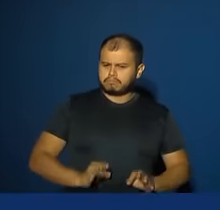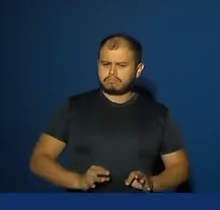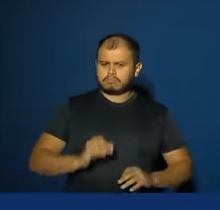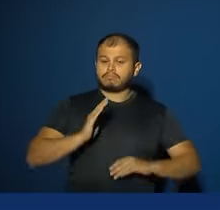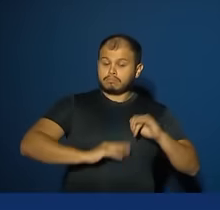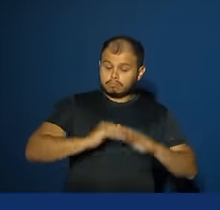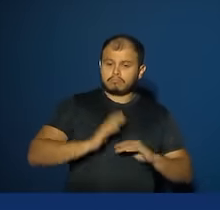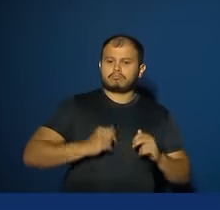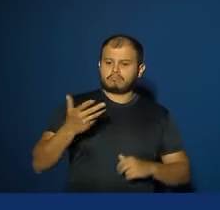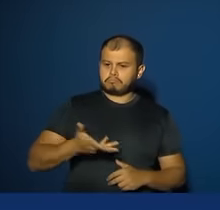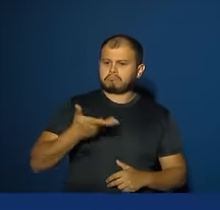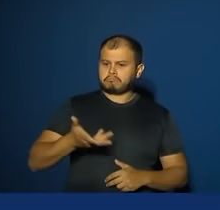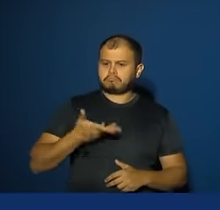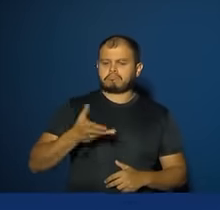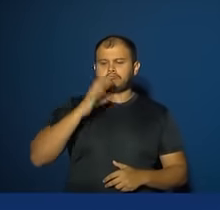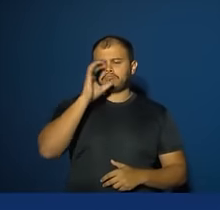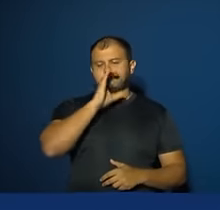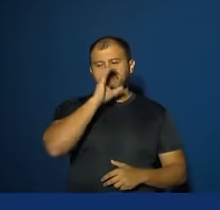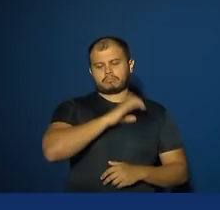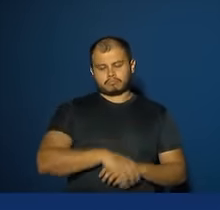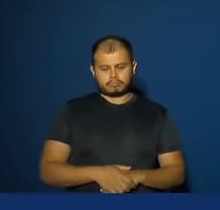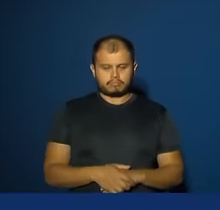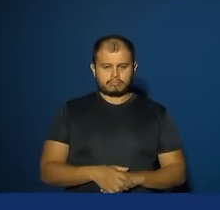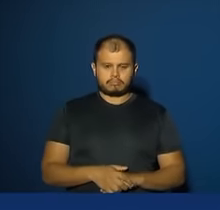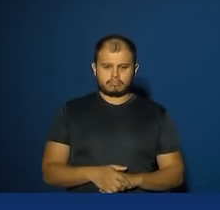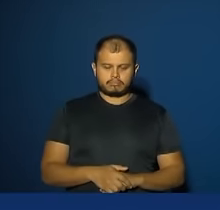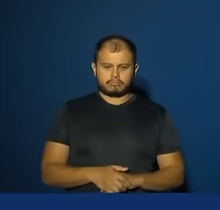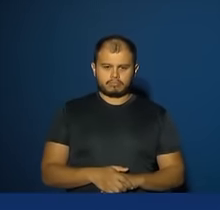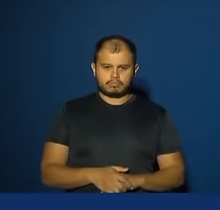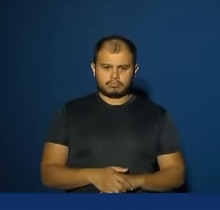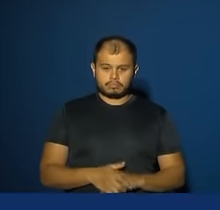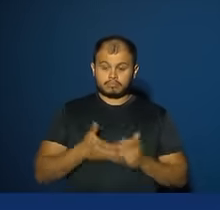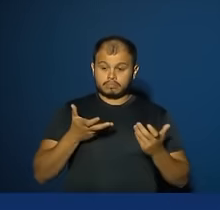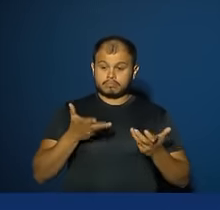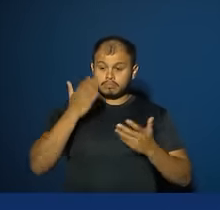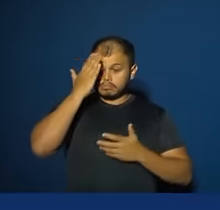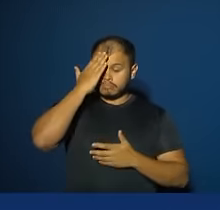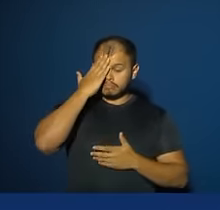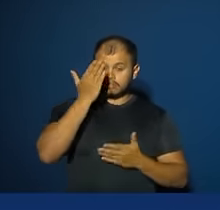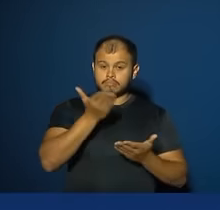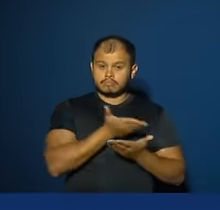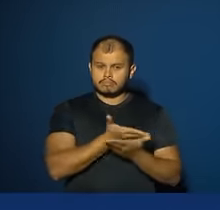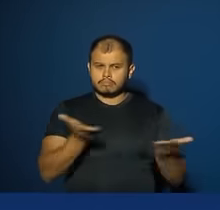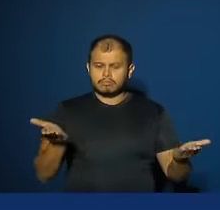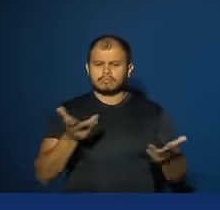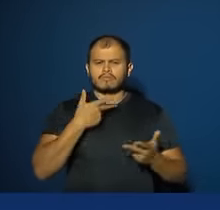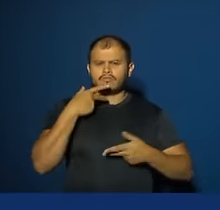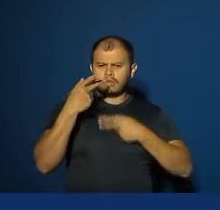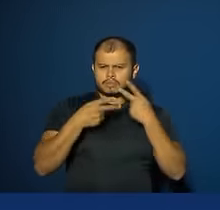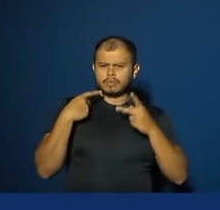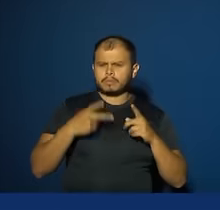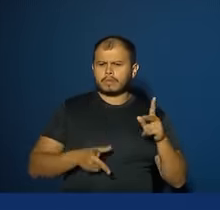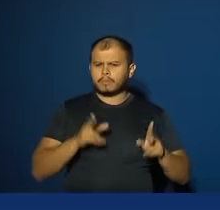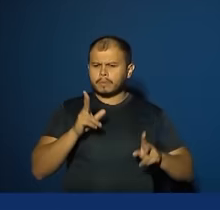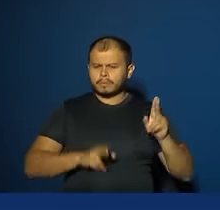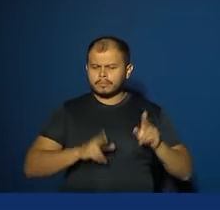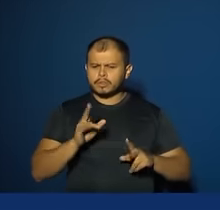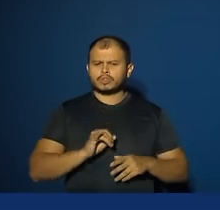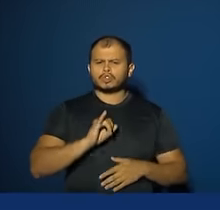forte por lá. Então, eu queria saber de vocês, né? Muito se fala sobre corte de juros lá